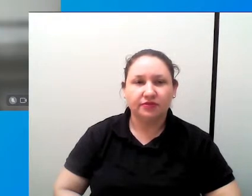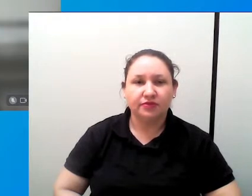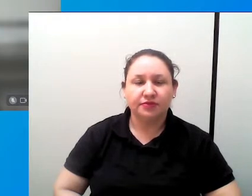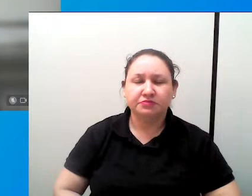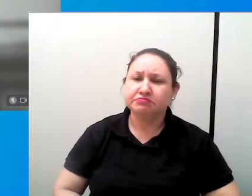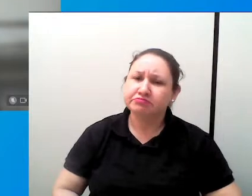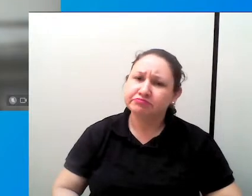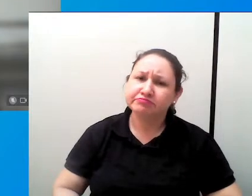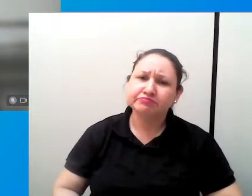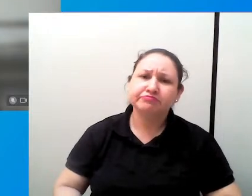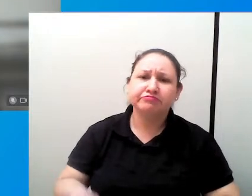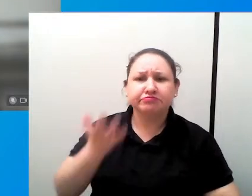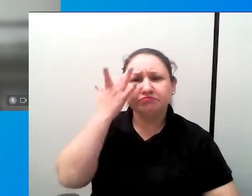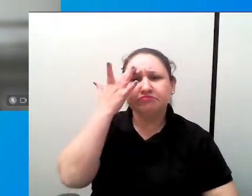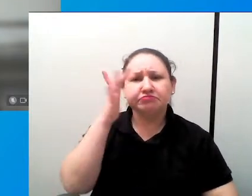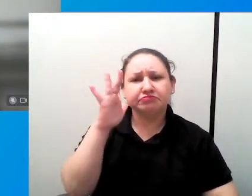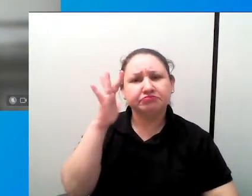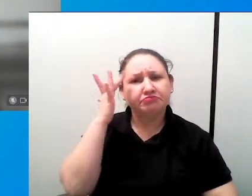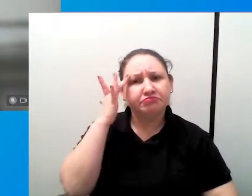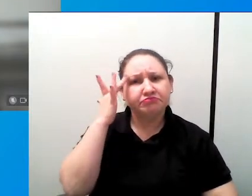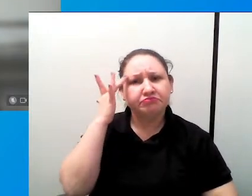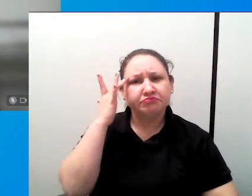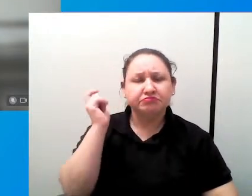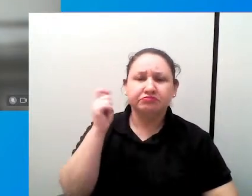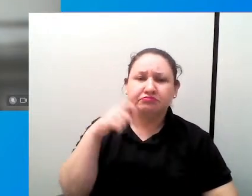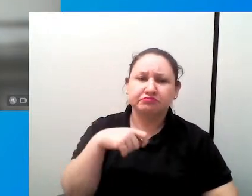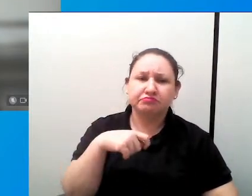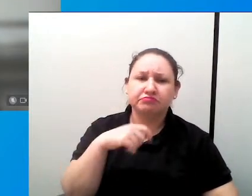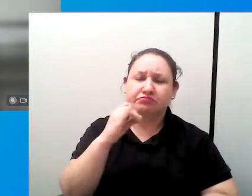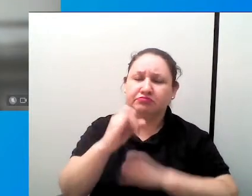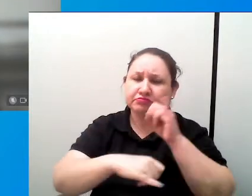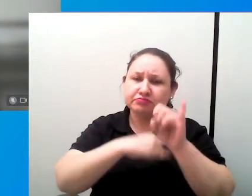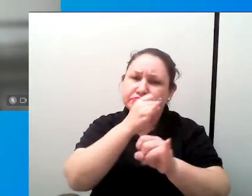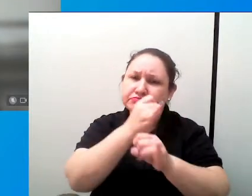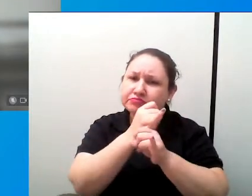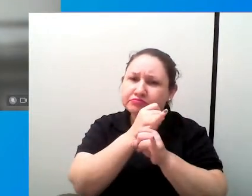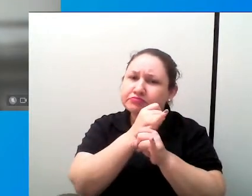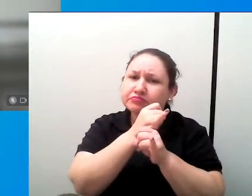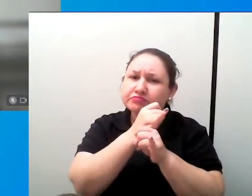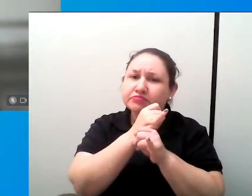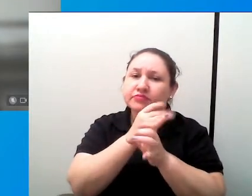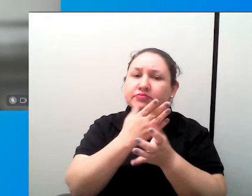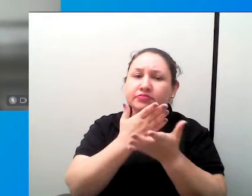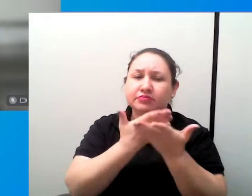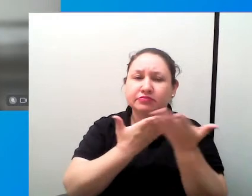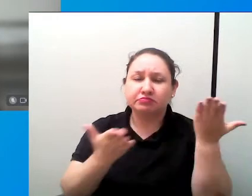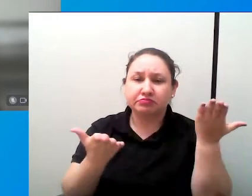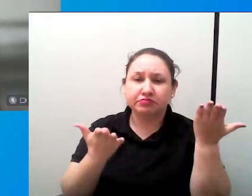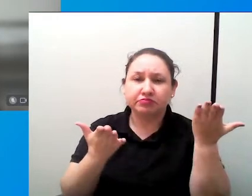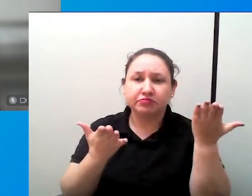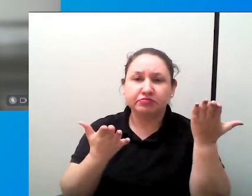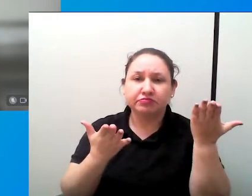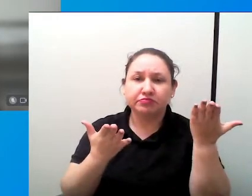Provavelmente o professor Luiz deve ter ocorrido alguma queda de internet, lá onde ele está.